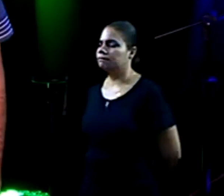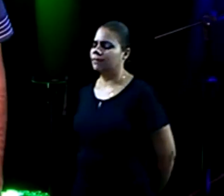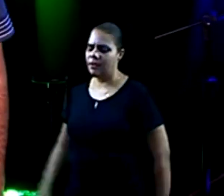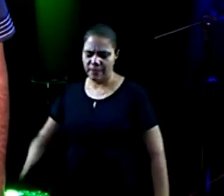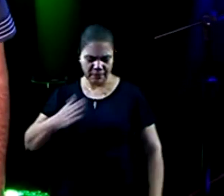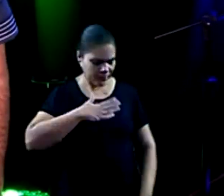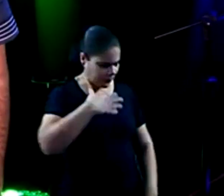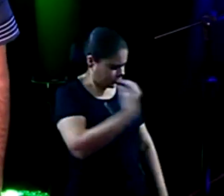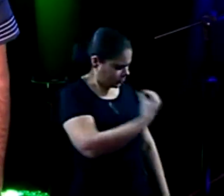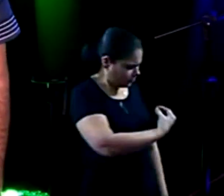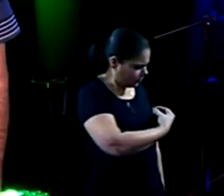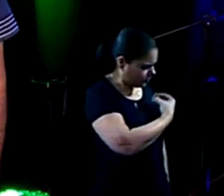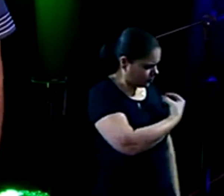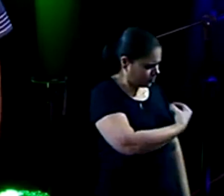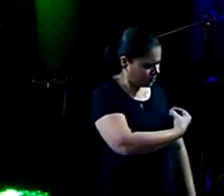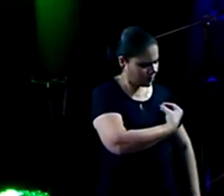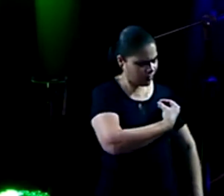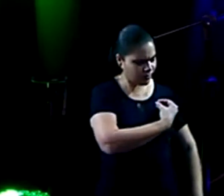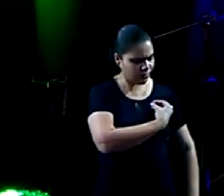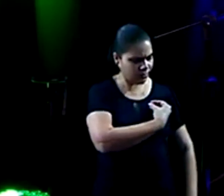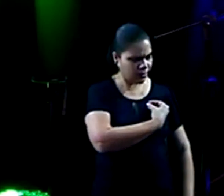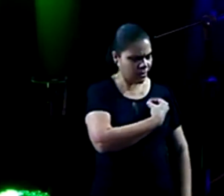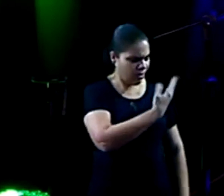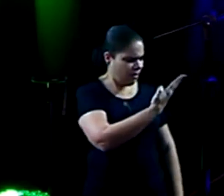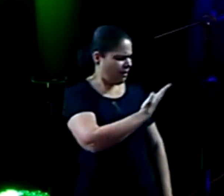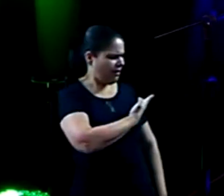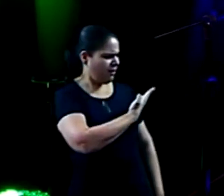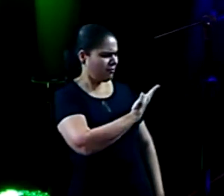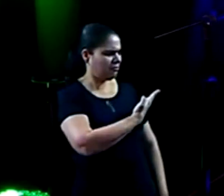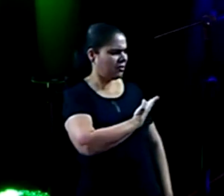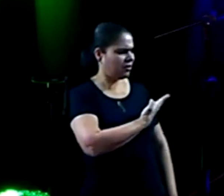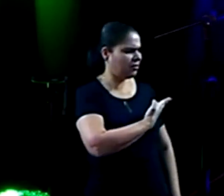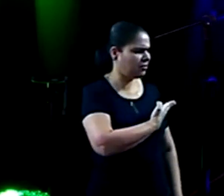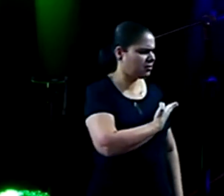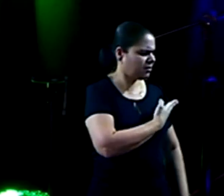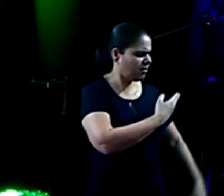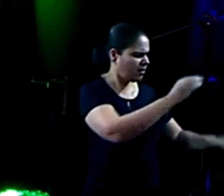O amigo que eu encontrei me